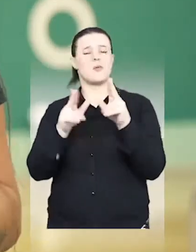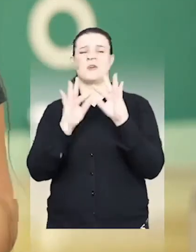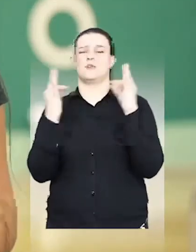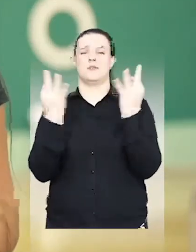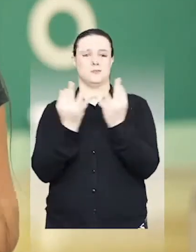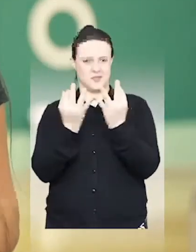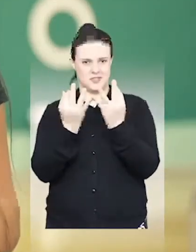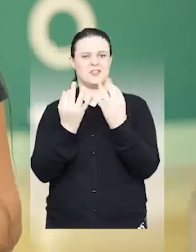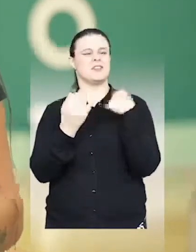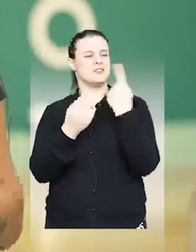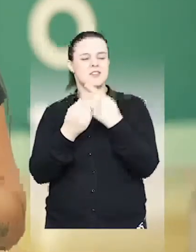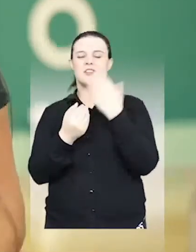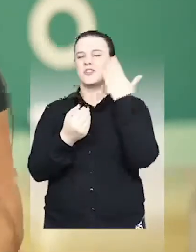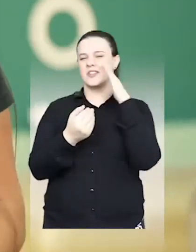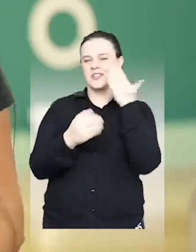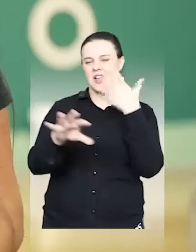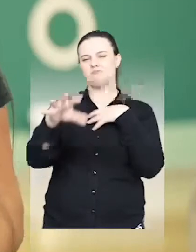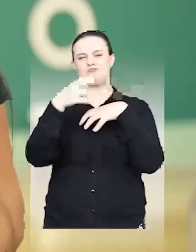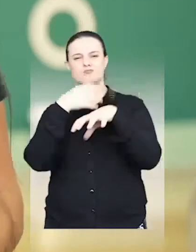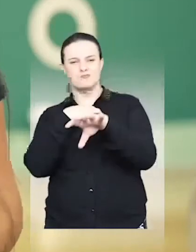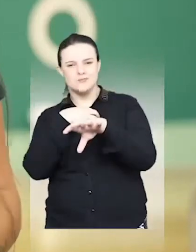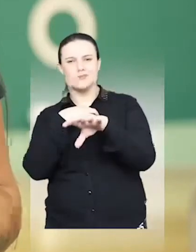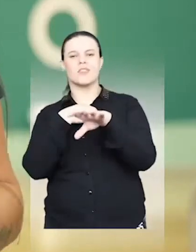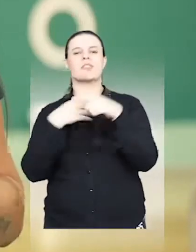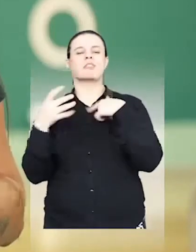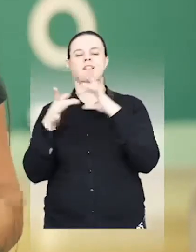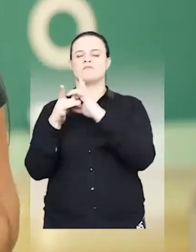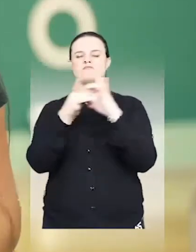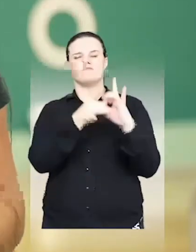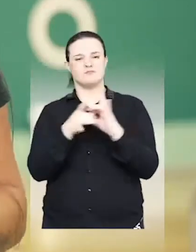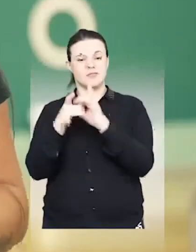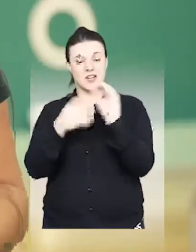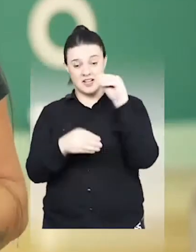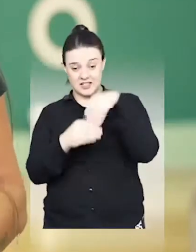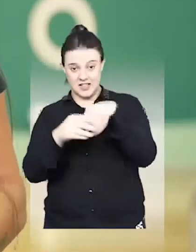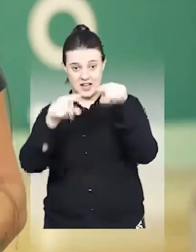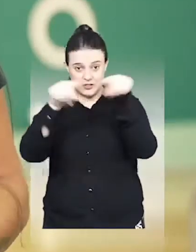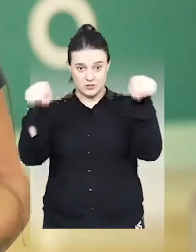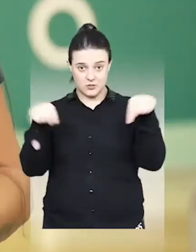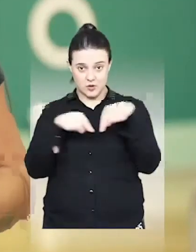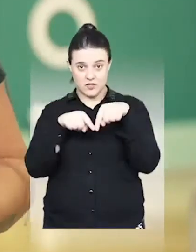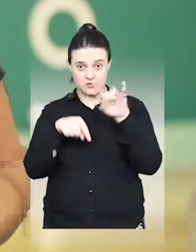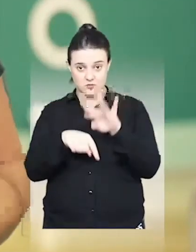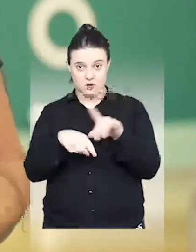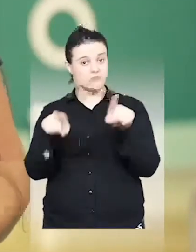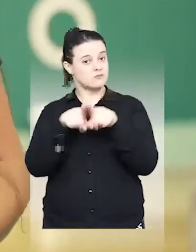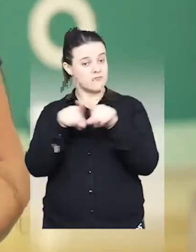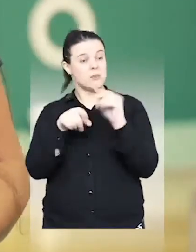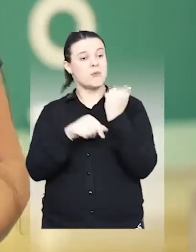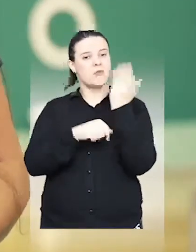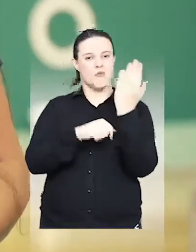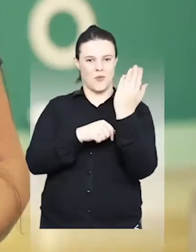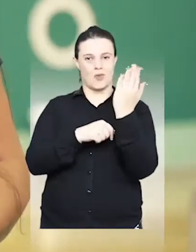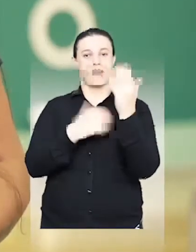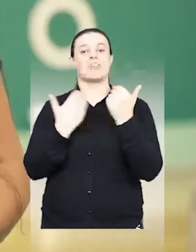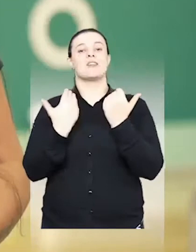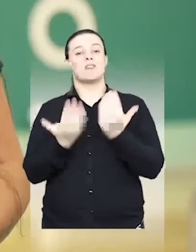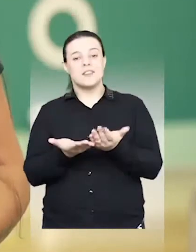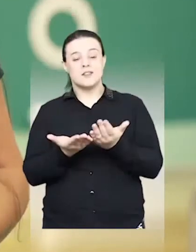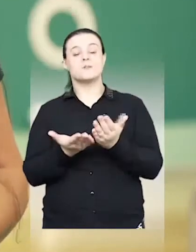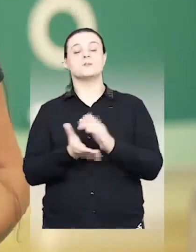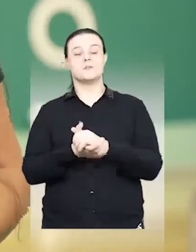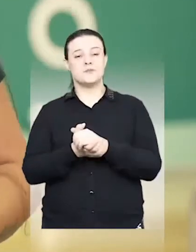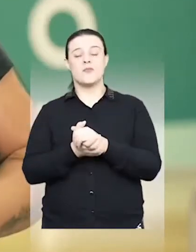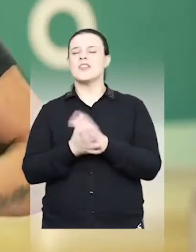muito família, a gente se entende, a gente tem uma união não só dentro de quadra, mas fora dela também.